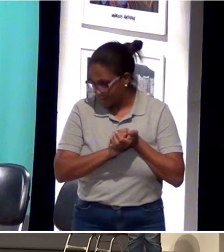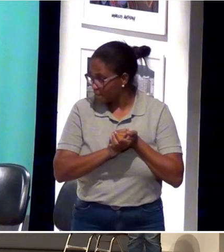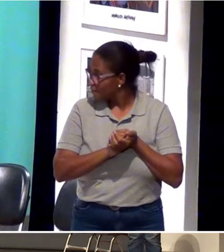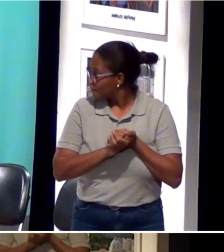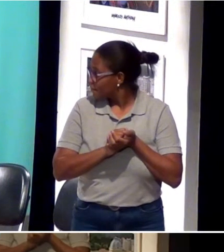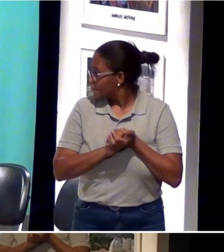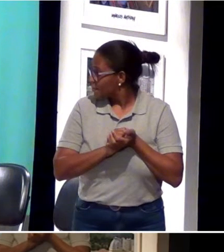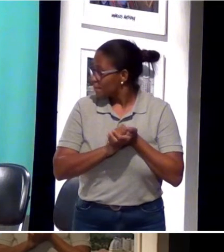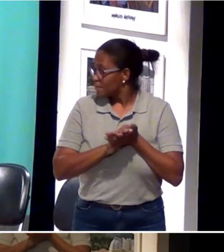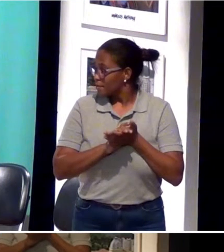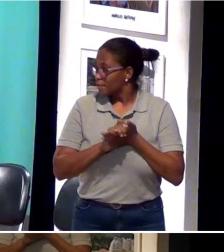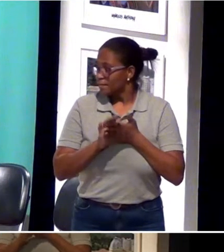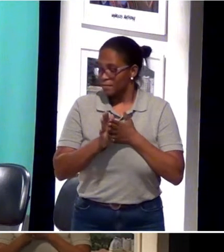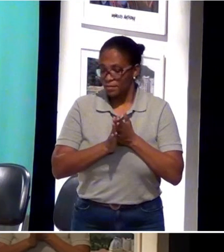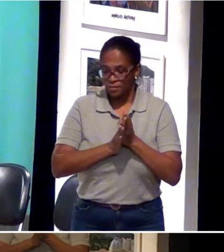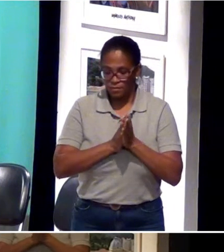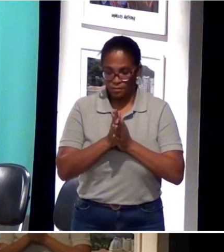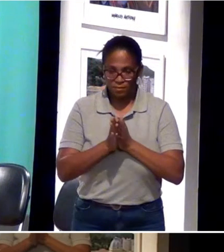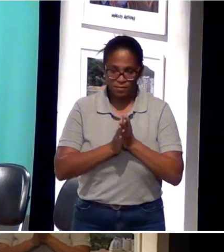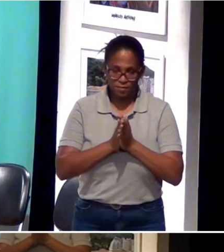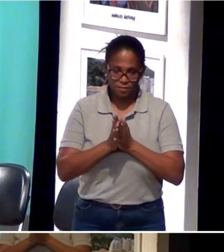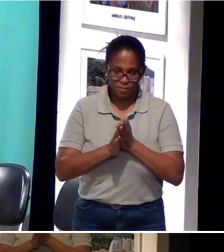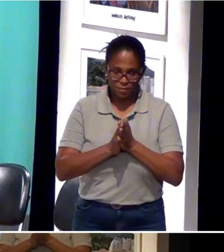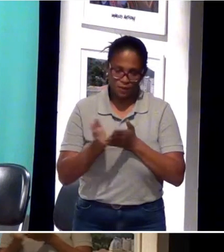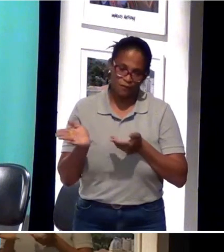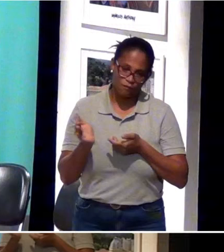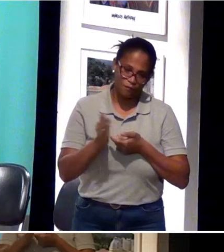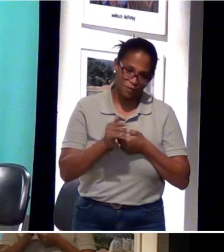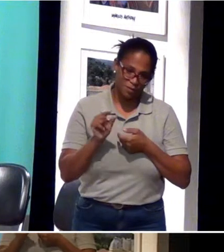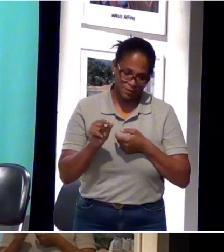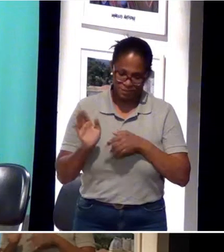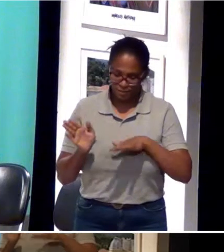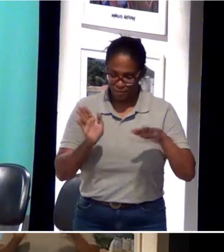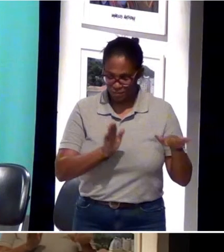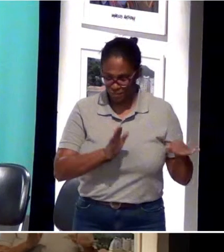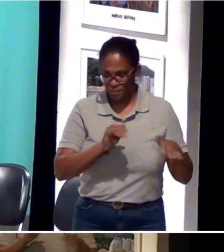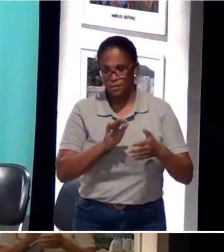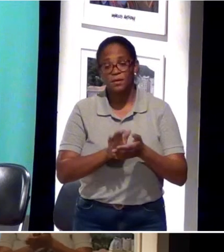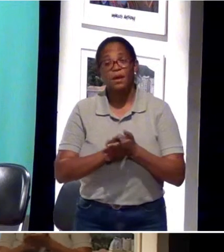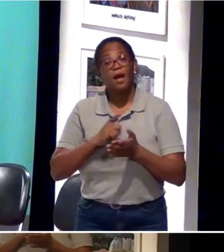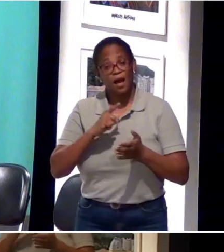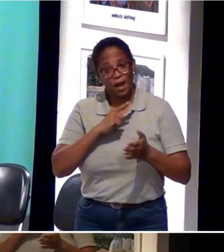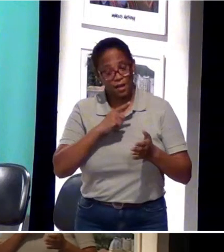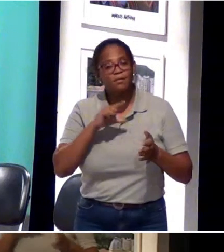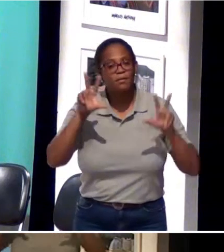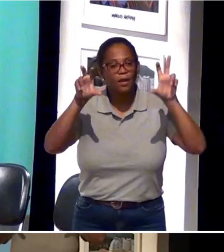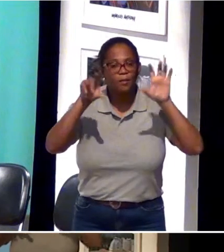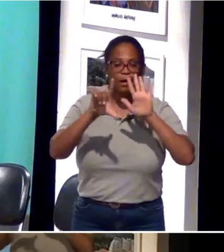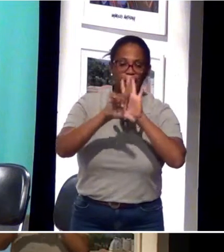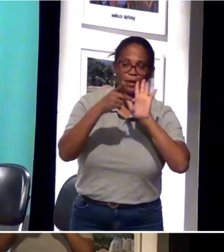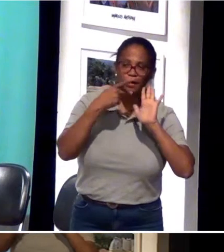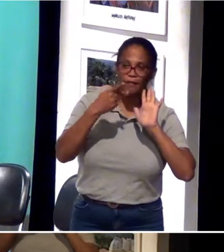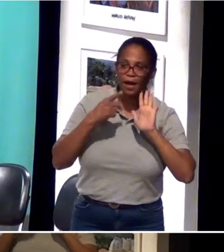Não, passa. Isso, Código de Menores 79. Porque aí a gente depois volta ali um pouquinho, porque assim, vai ser a doutrina da situação irregular, e aí vai.